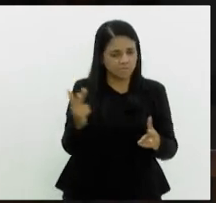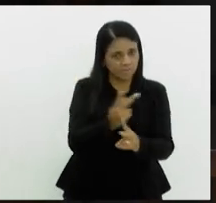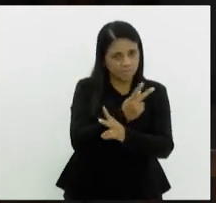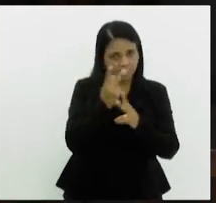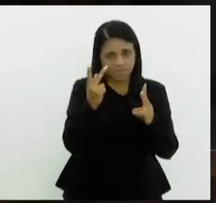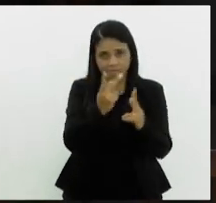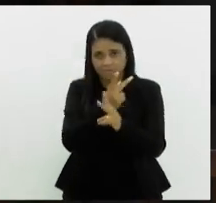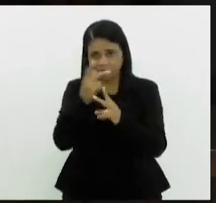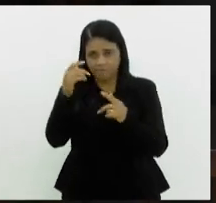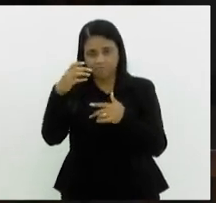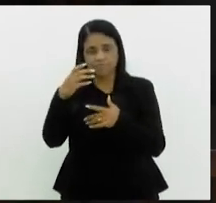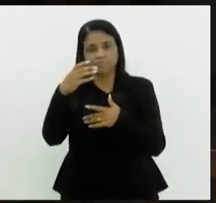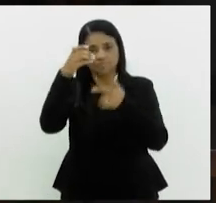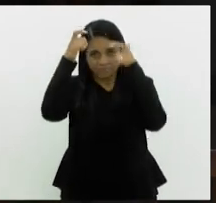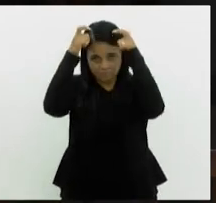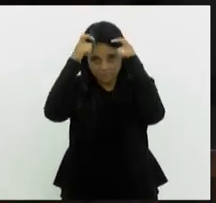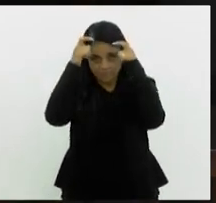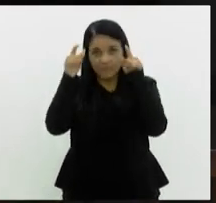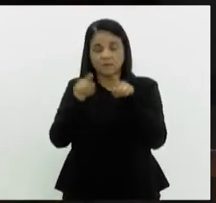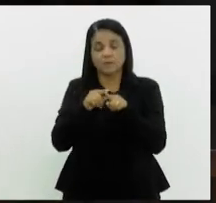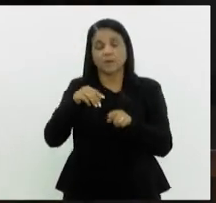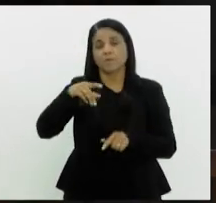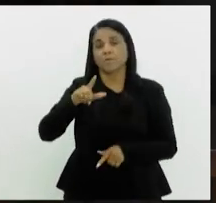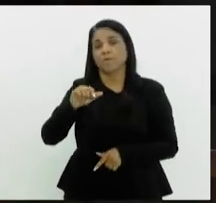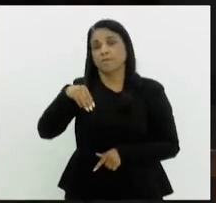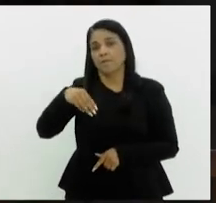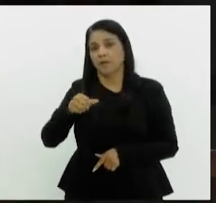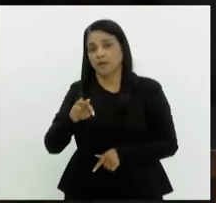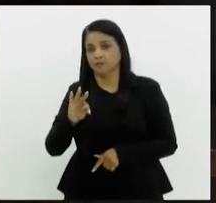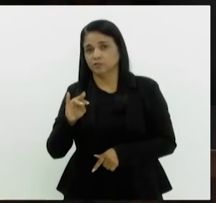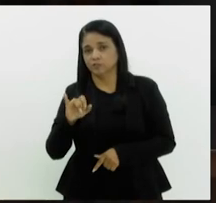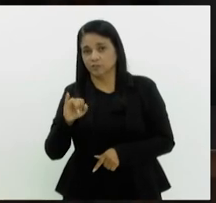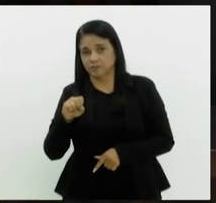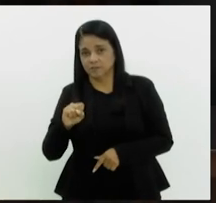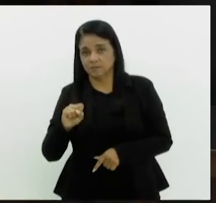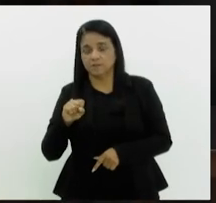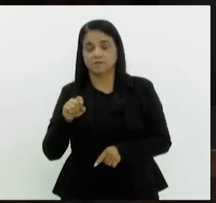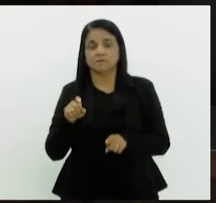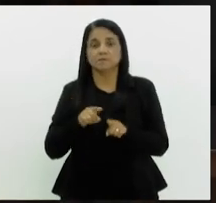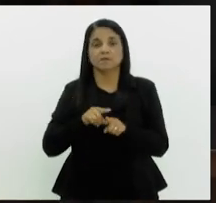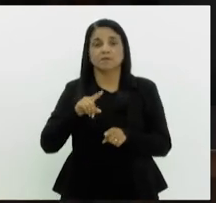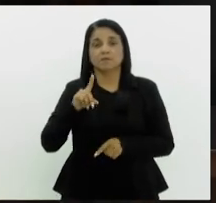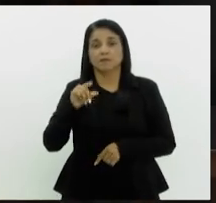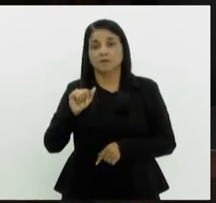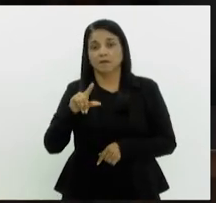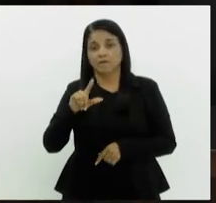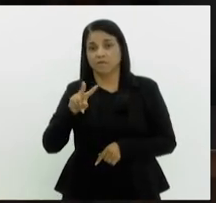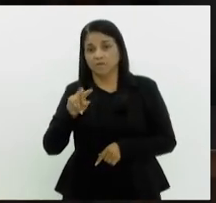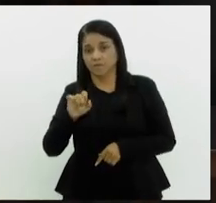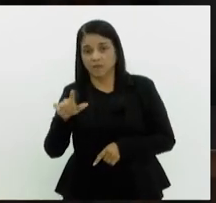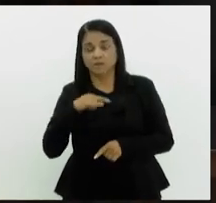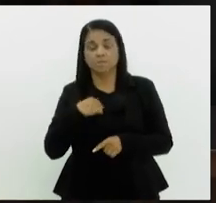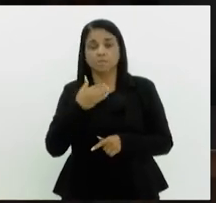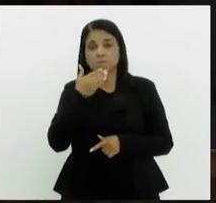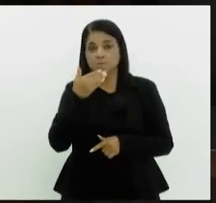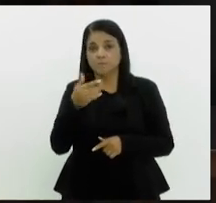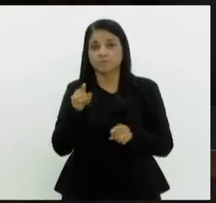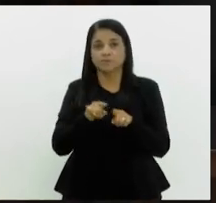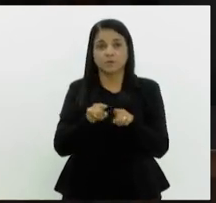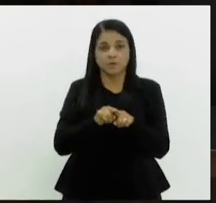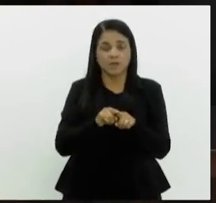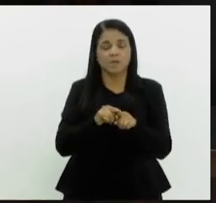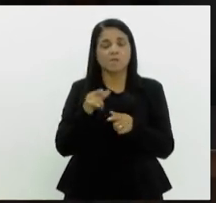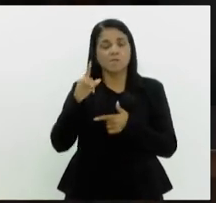Vila, Reflexos no Espelho. Quando pronunciamos Helena Teodoro, evocamos a mulher de terreiro, de